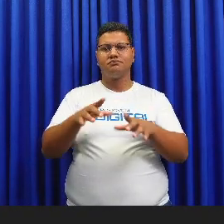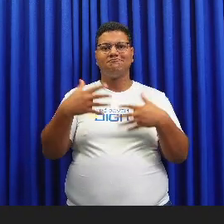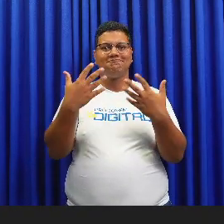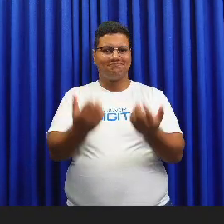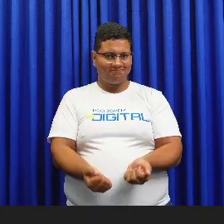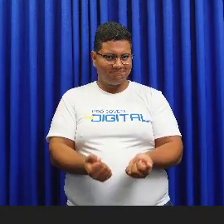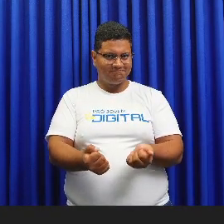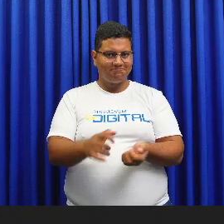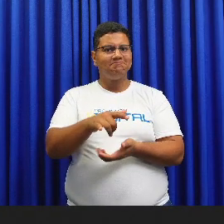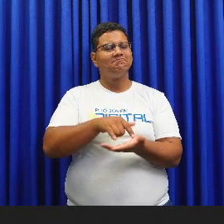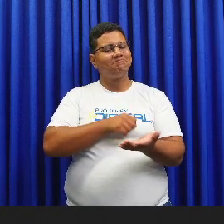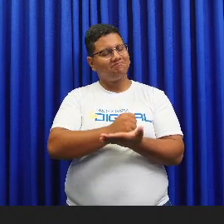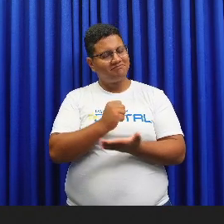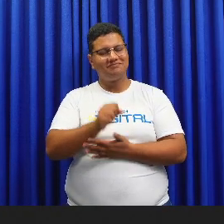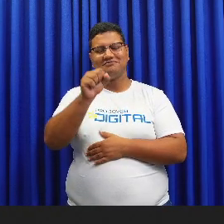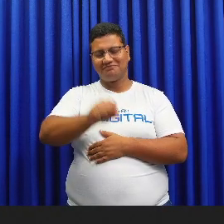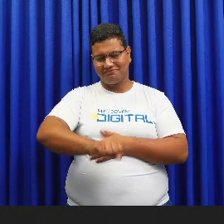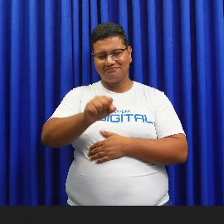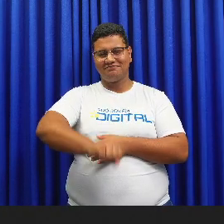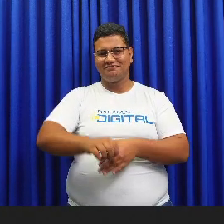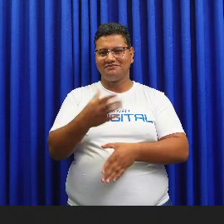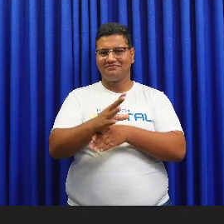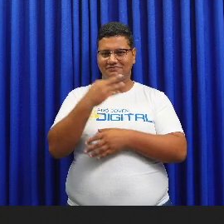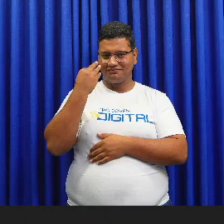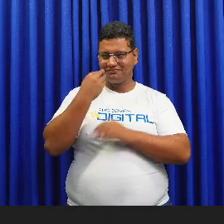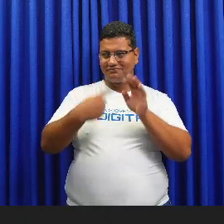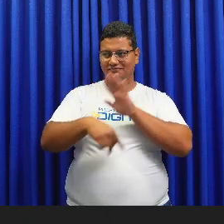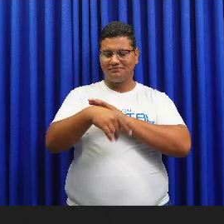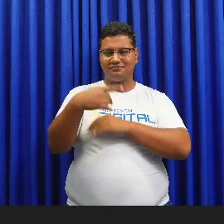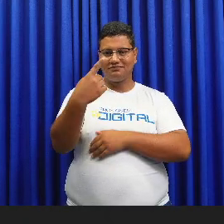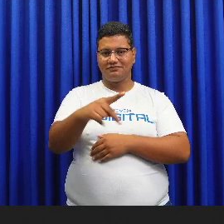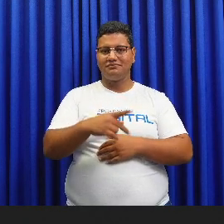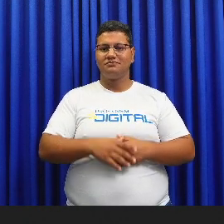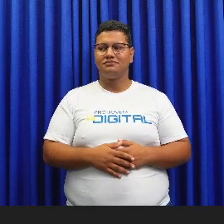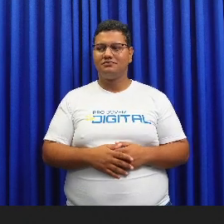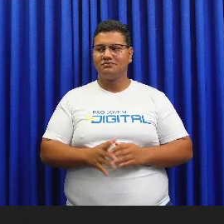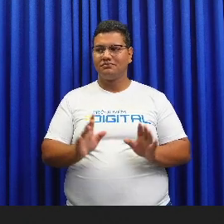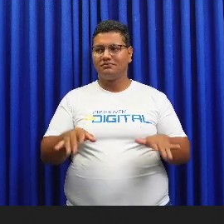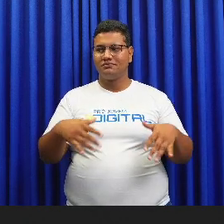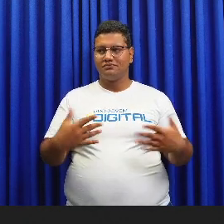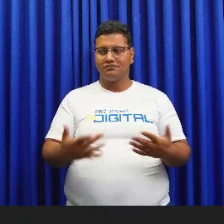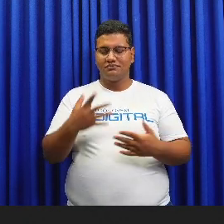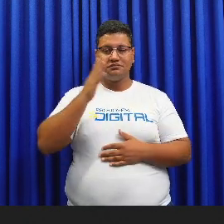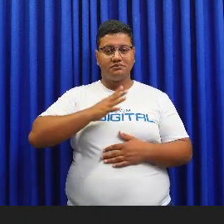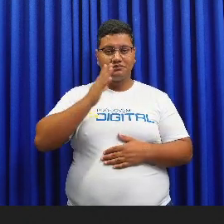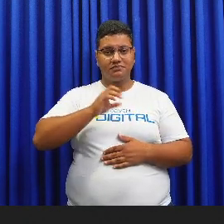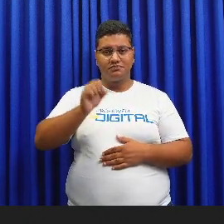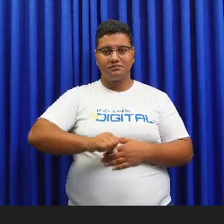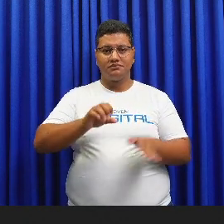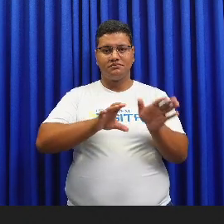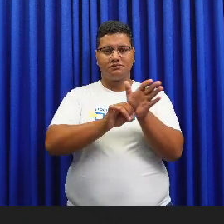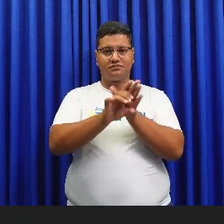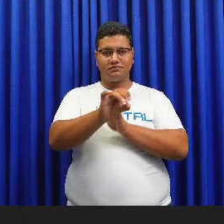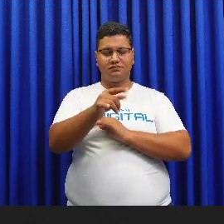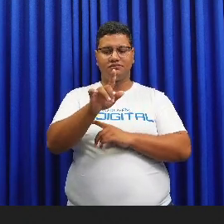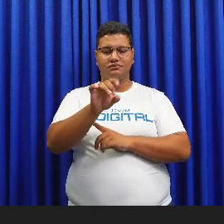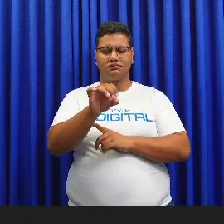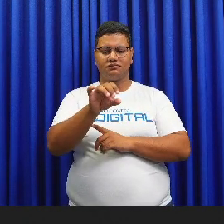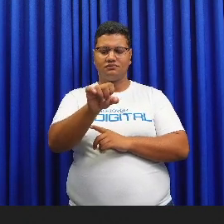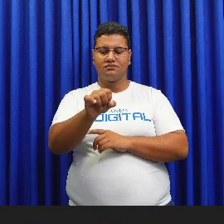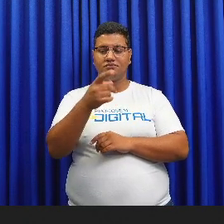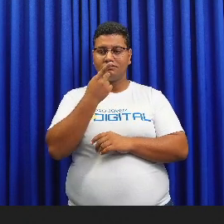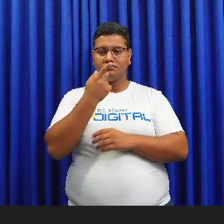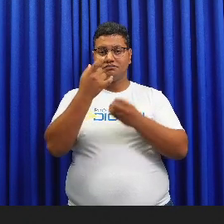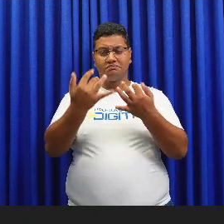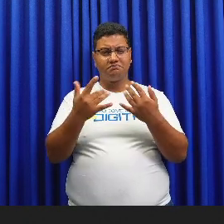admitido, beleza? Então coloque aqui a sua experiência. Cara, muito bacana o Google Docs, tá? Ele já te